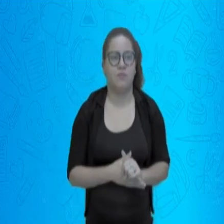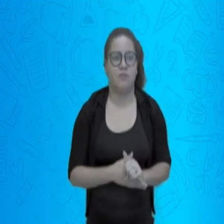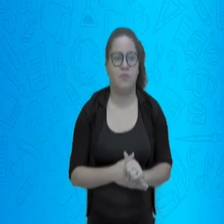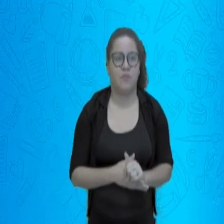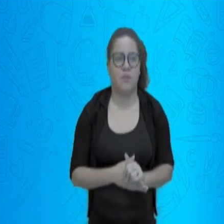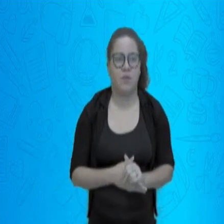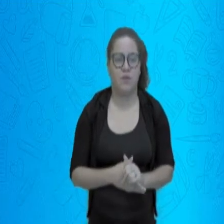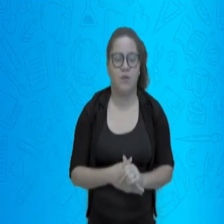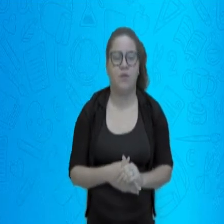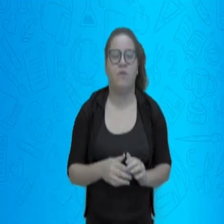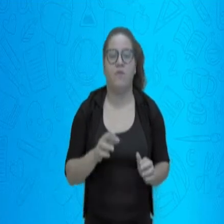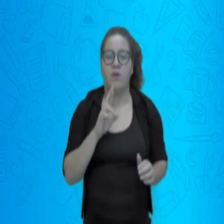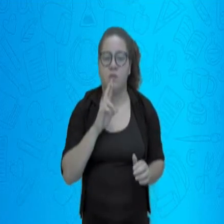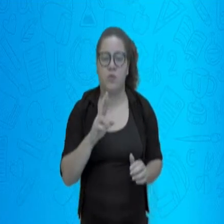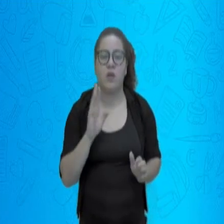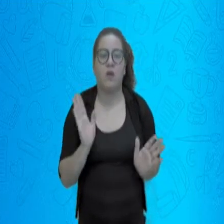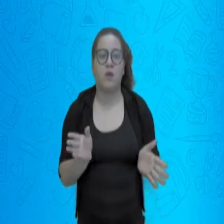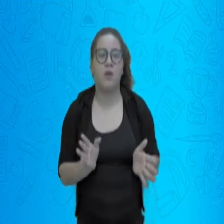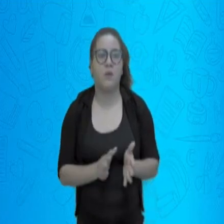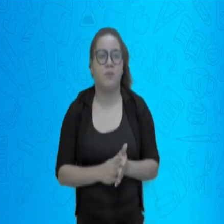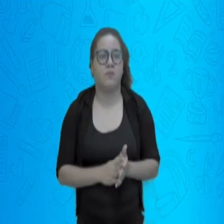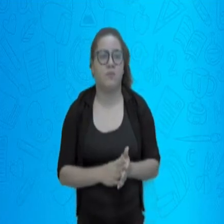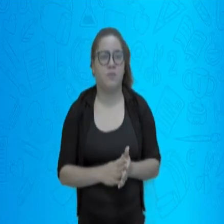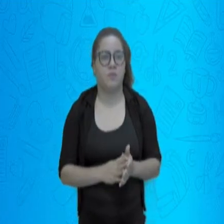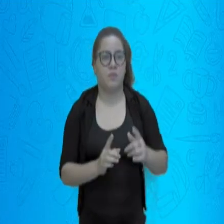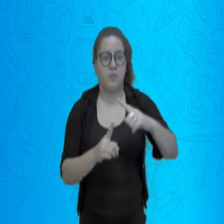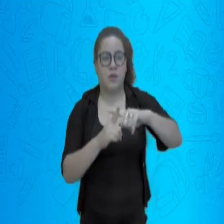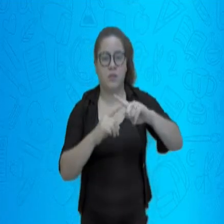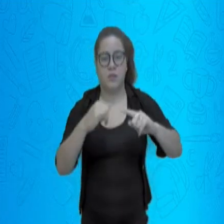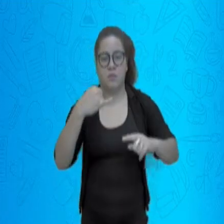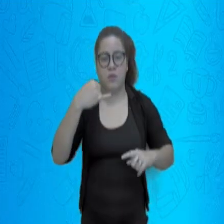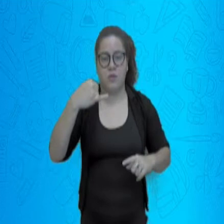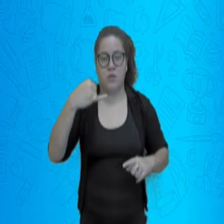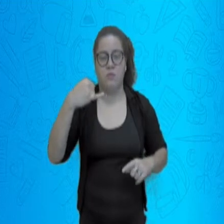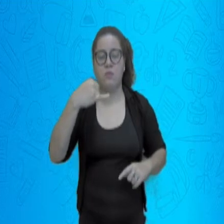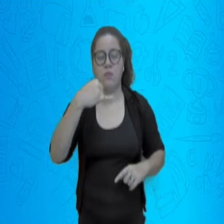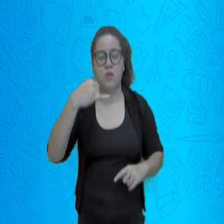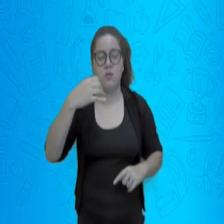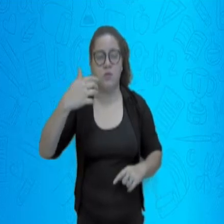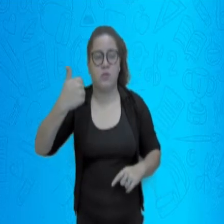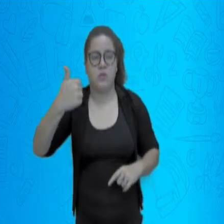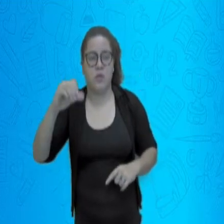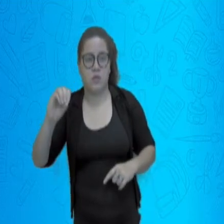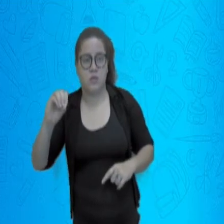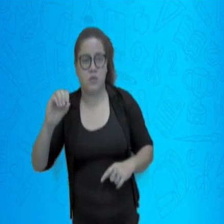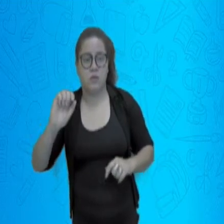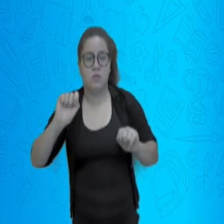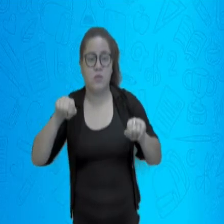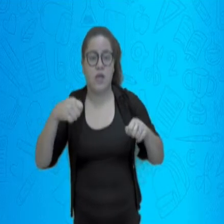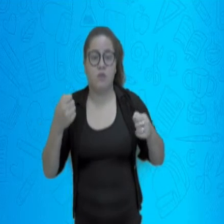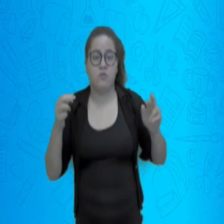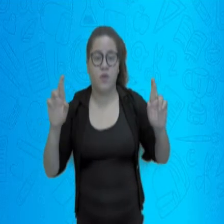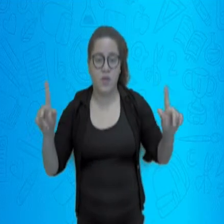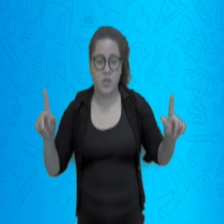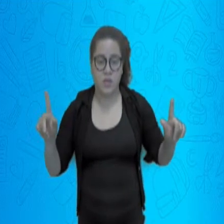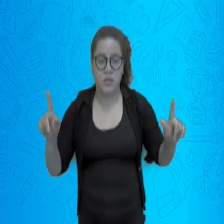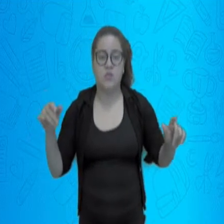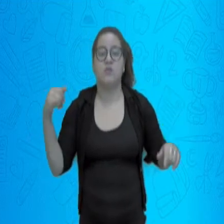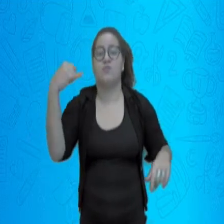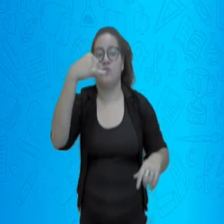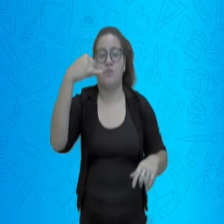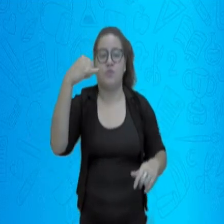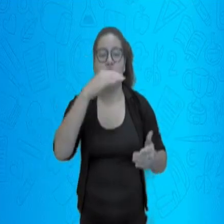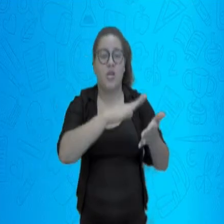que nós vamos resolver, ó, mais 3 menos 10, eu vou, sinais diferentes, eu vou